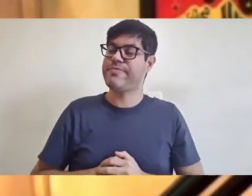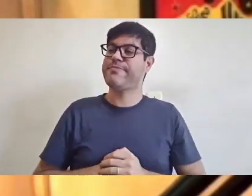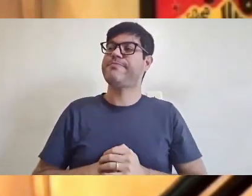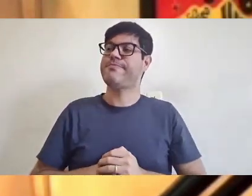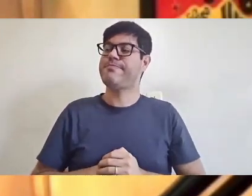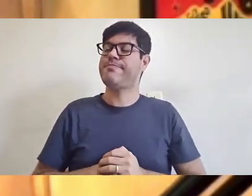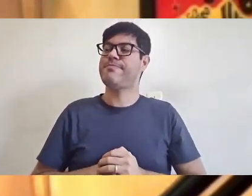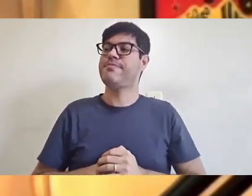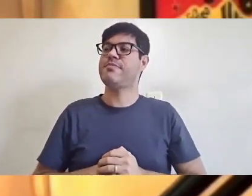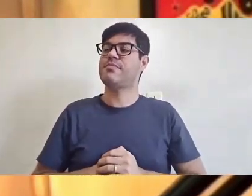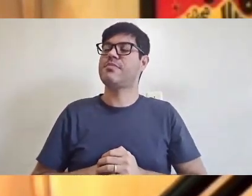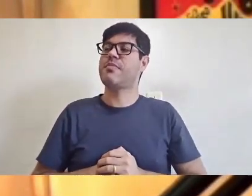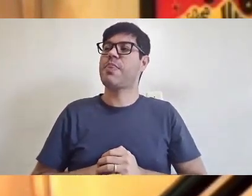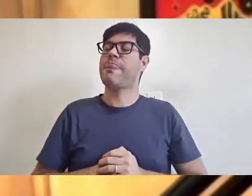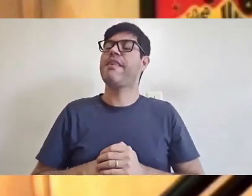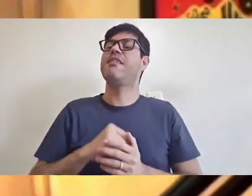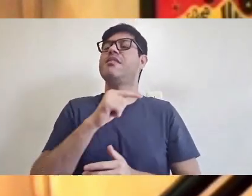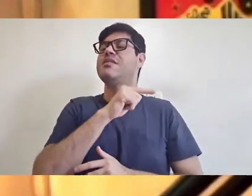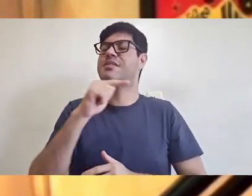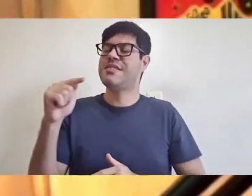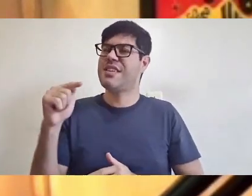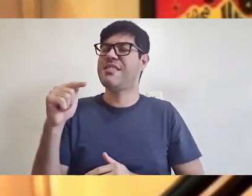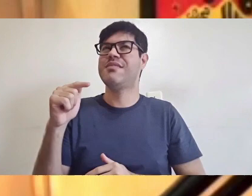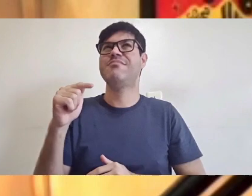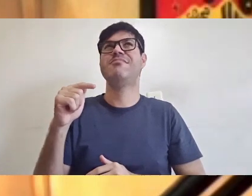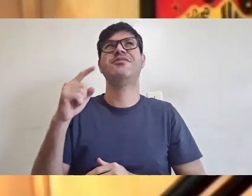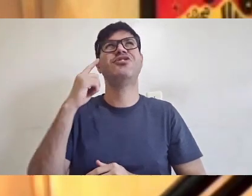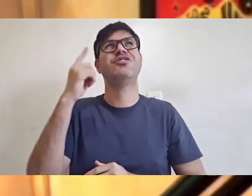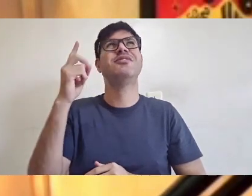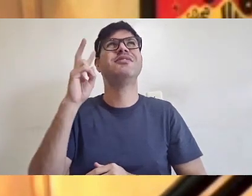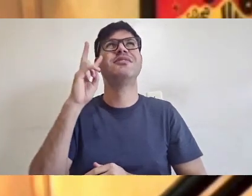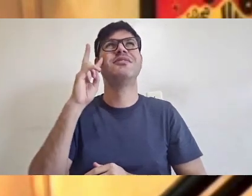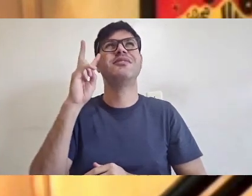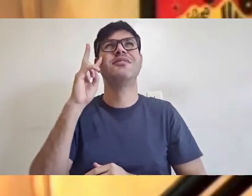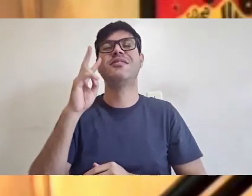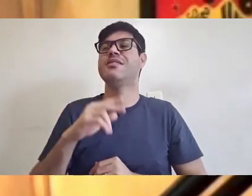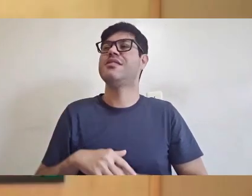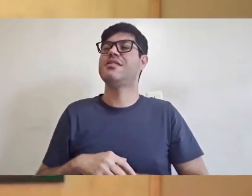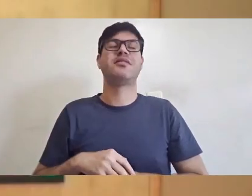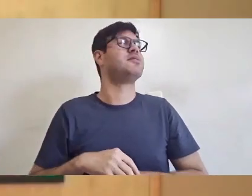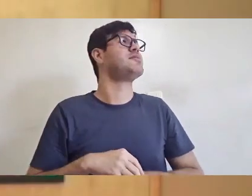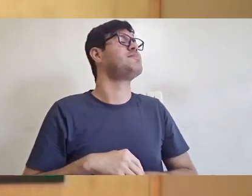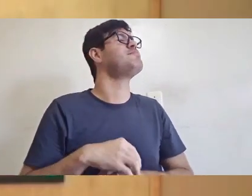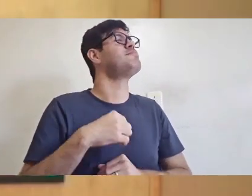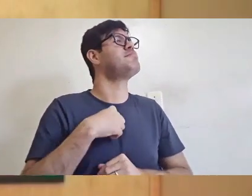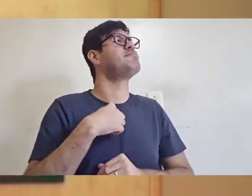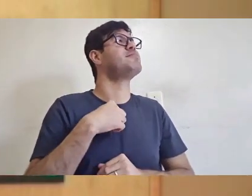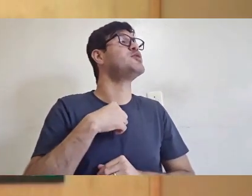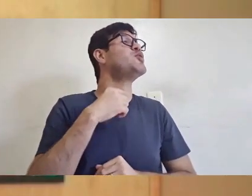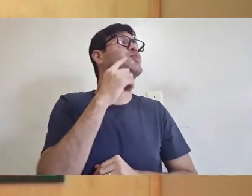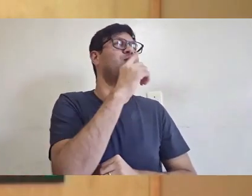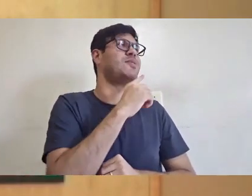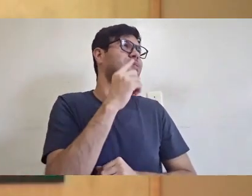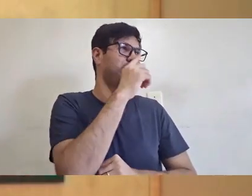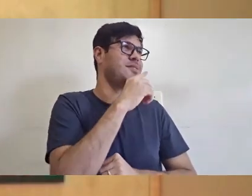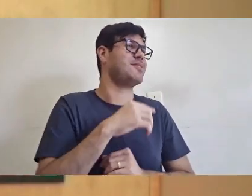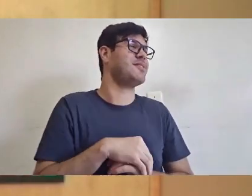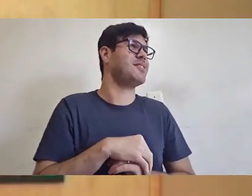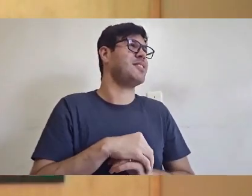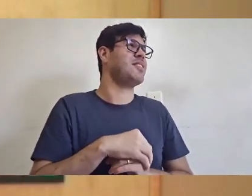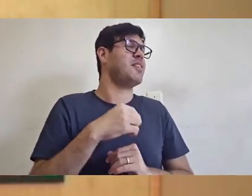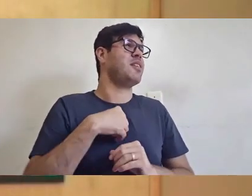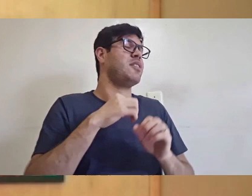ia de semana, segunda-feira, não lembro mais, Pedro. Eu ia aos domingos, né? Eu fiz algumas